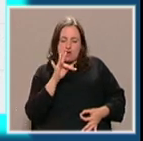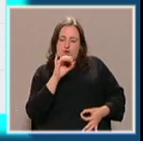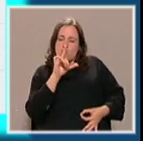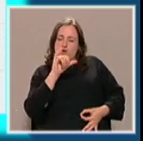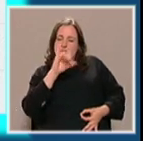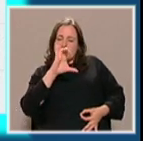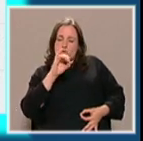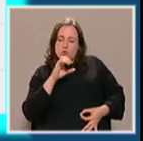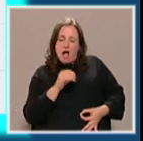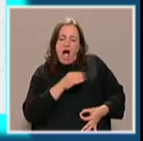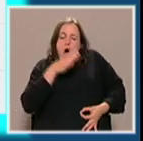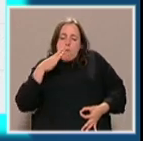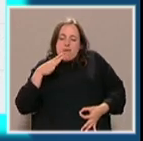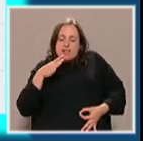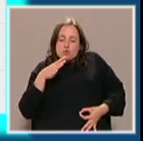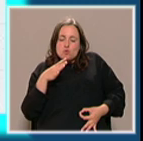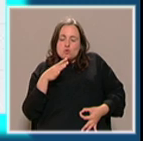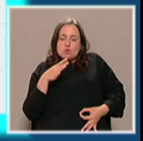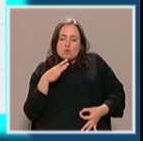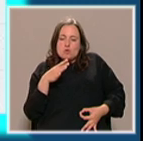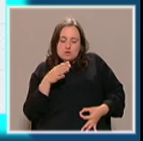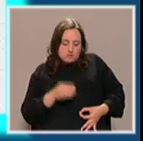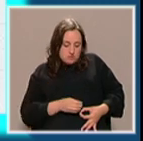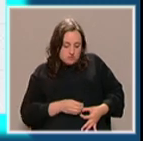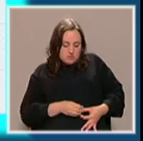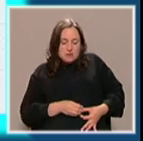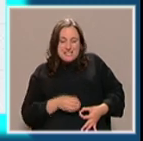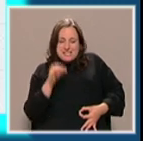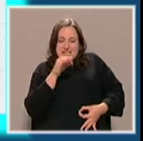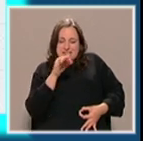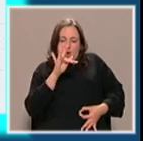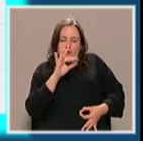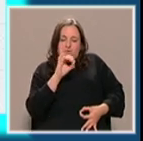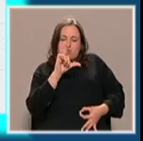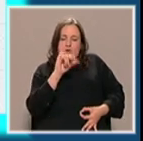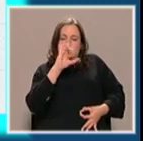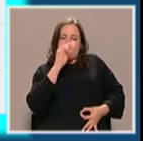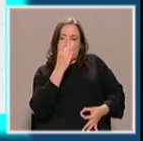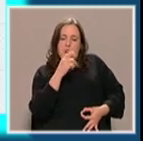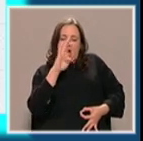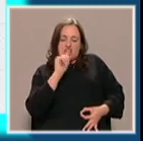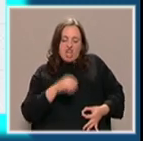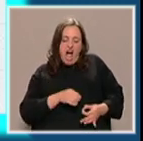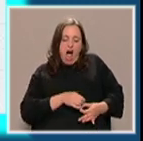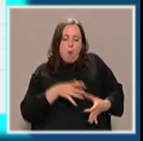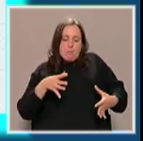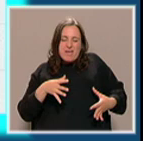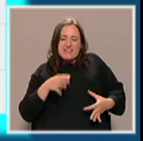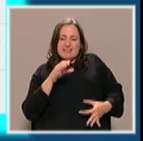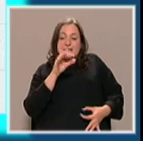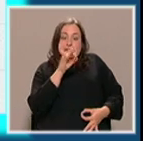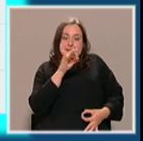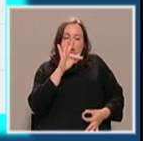folículos, aumento este que é dado pelo aumento das camadas de células foliculares. Não sei se ainda estão lembrados, as